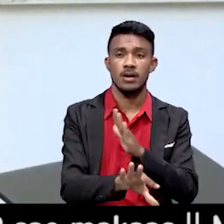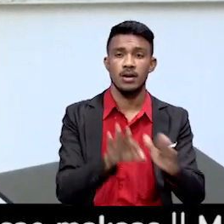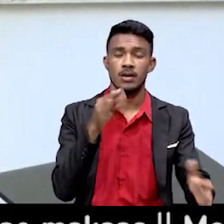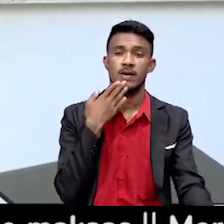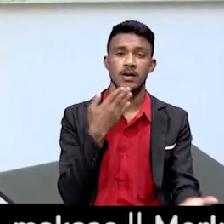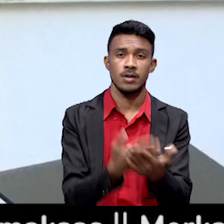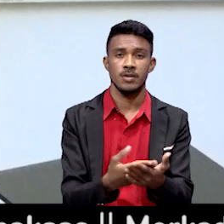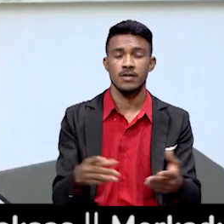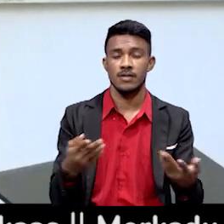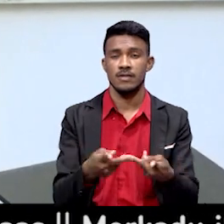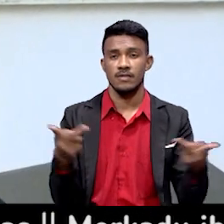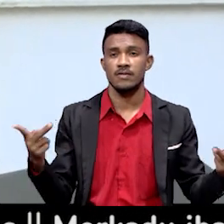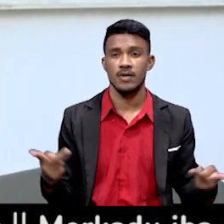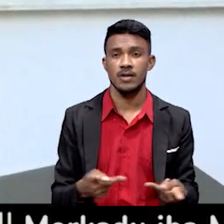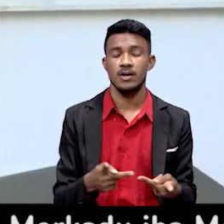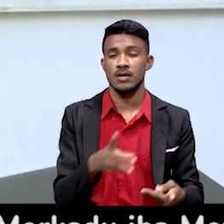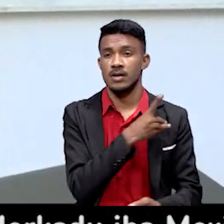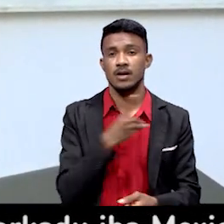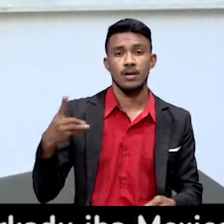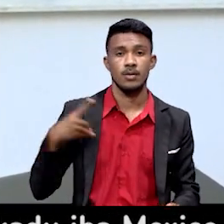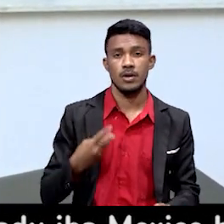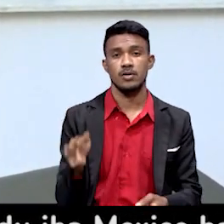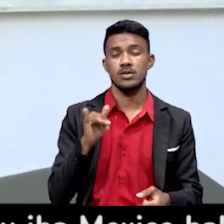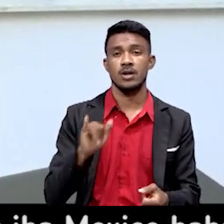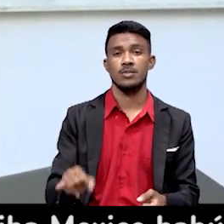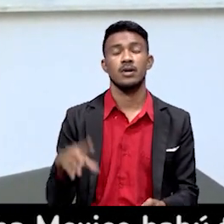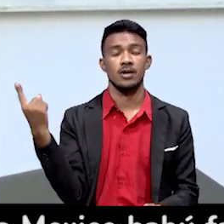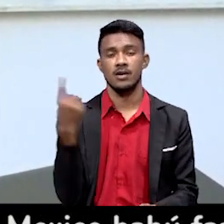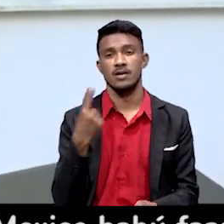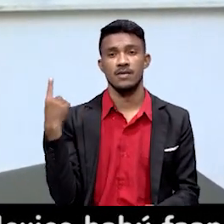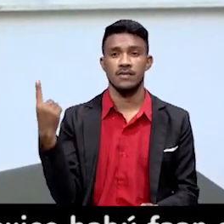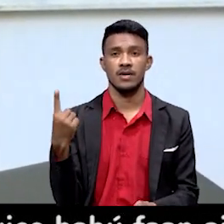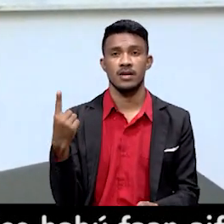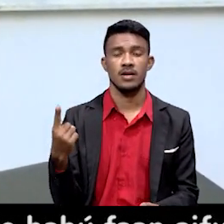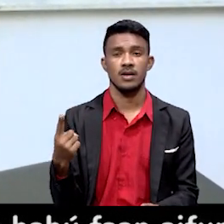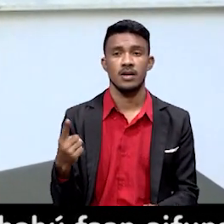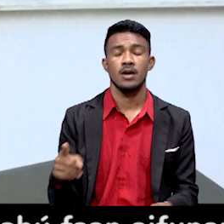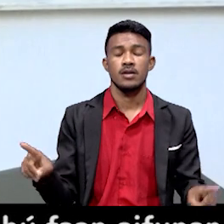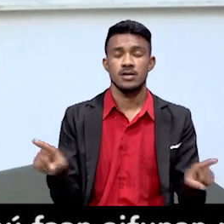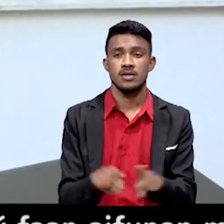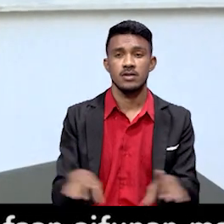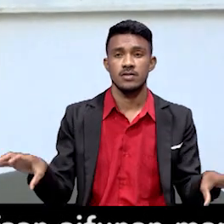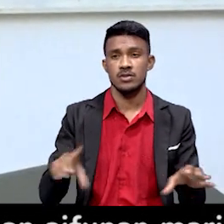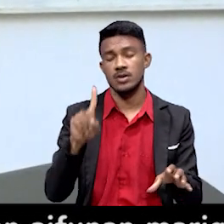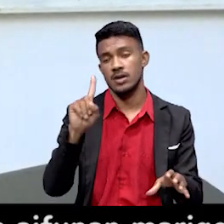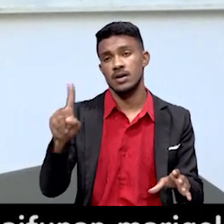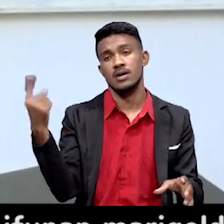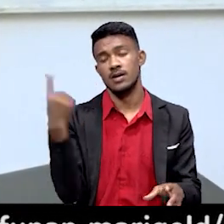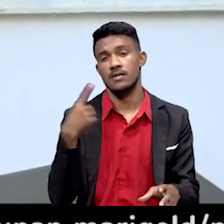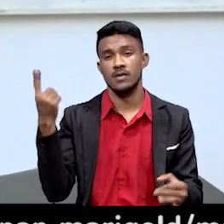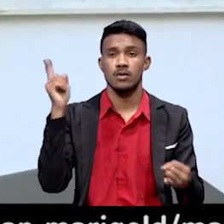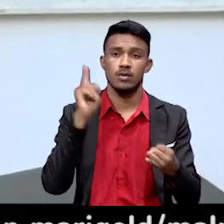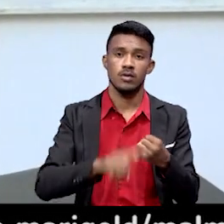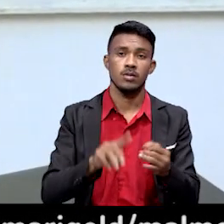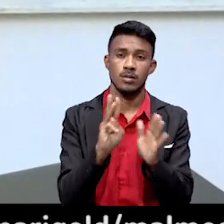sira ke ida deputado sira ne be mak dadang ne ativo ne senaru dan be mak sira halo ne na fatin ultimo minuto sira